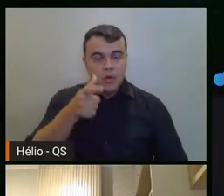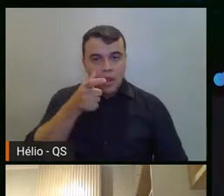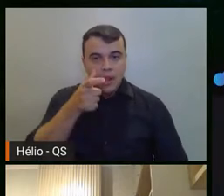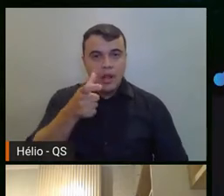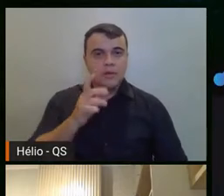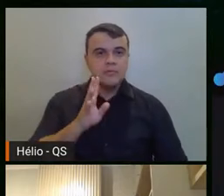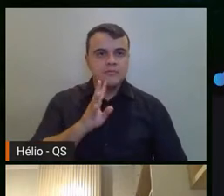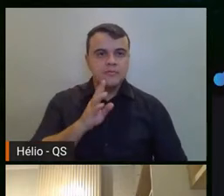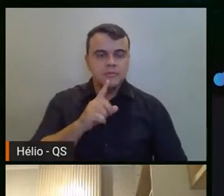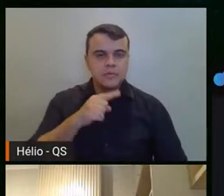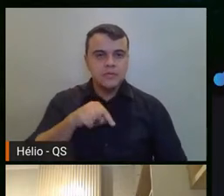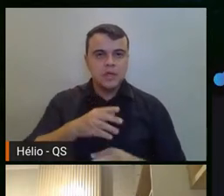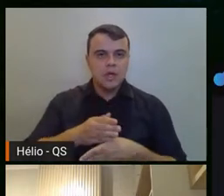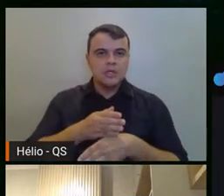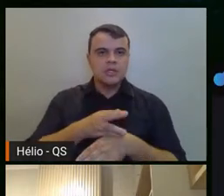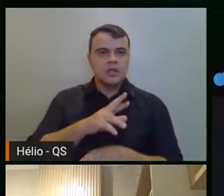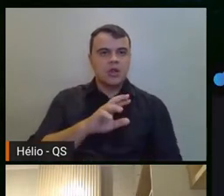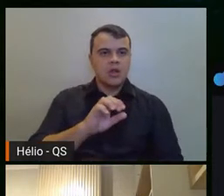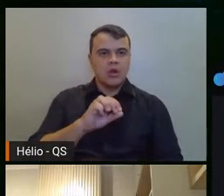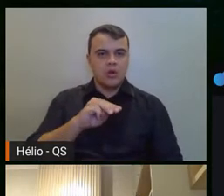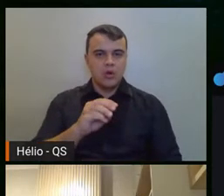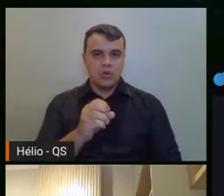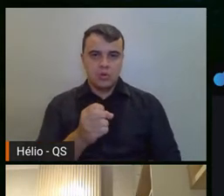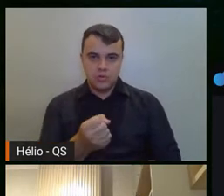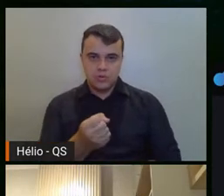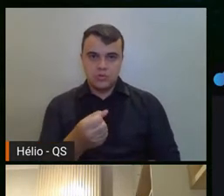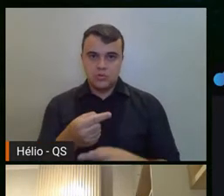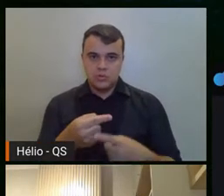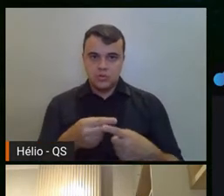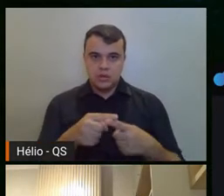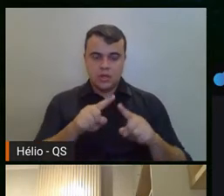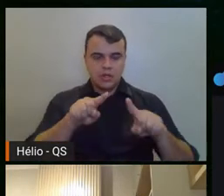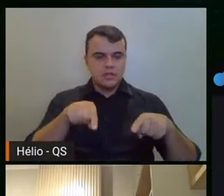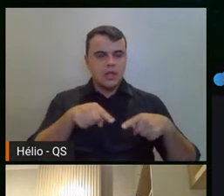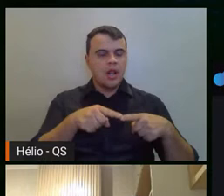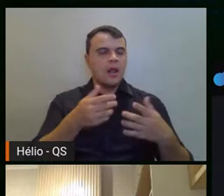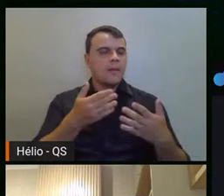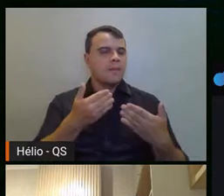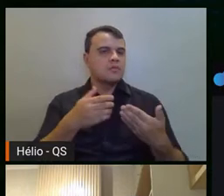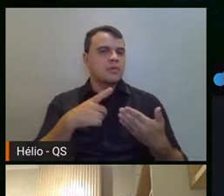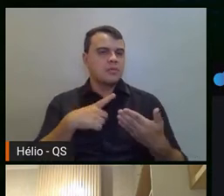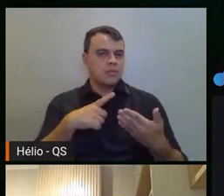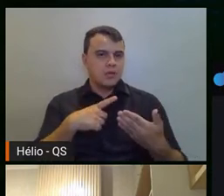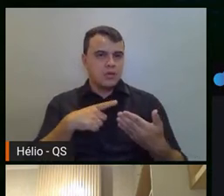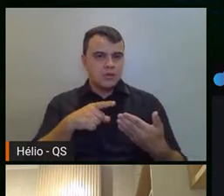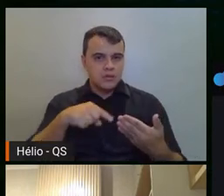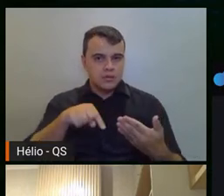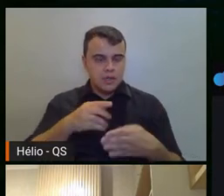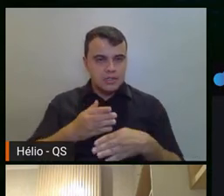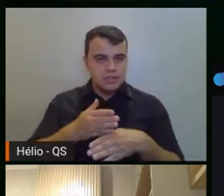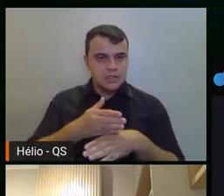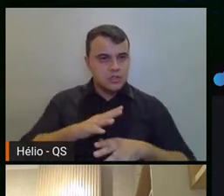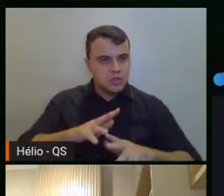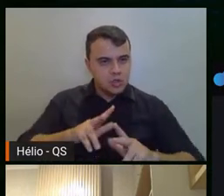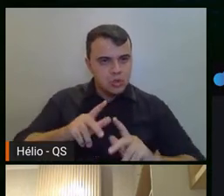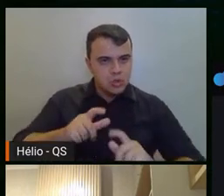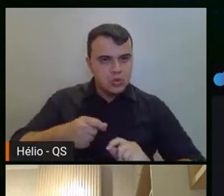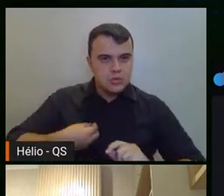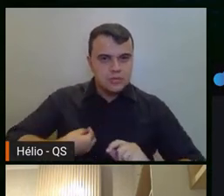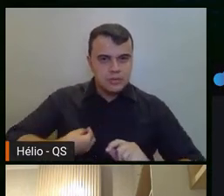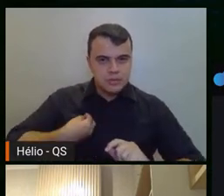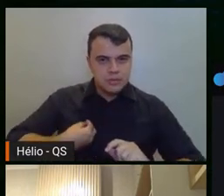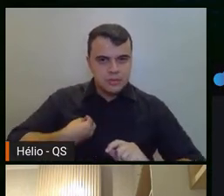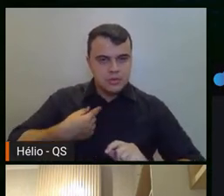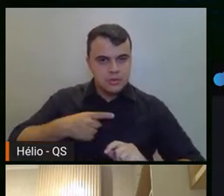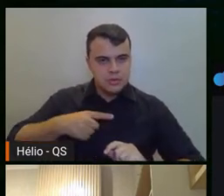a gente tem acesso ao Rooms aqui né que é uma sala de bate-papo aonde vocês têm acesso a todos os participantes aqui